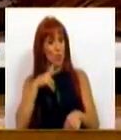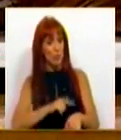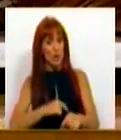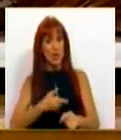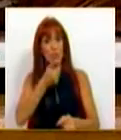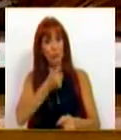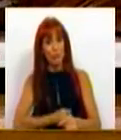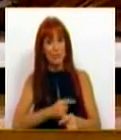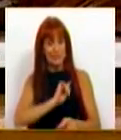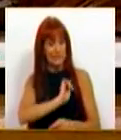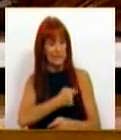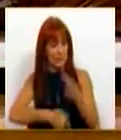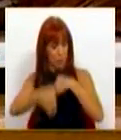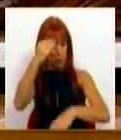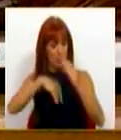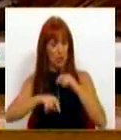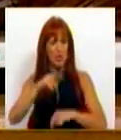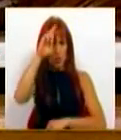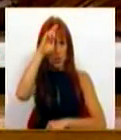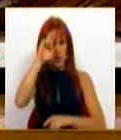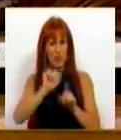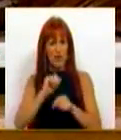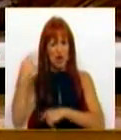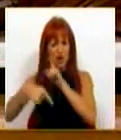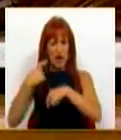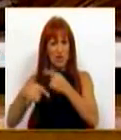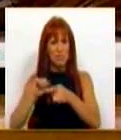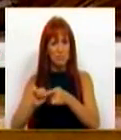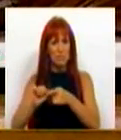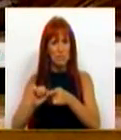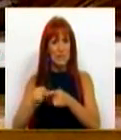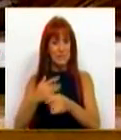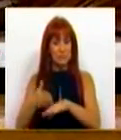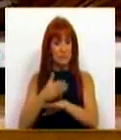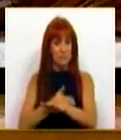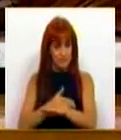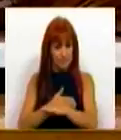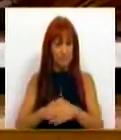as competências que adquirem com o esforço das gerações precedentes.